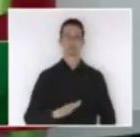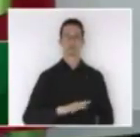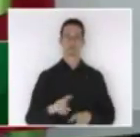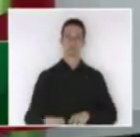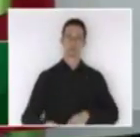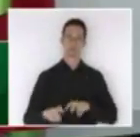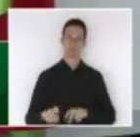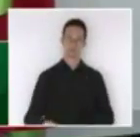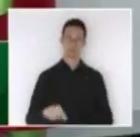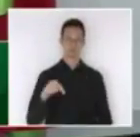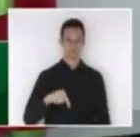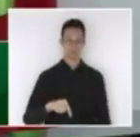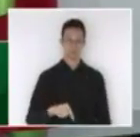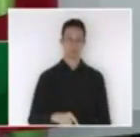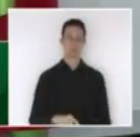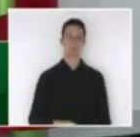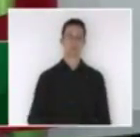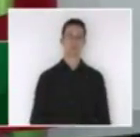nessa casa,